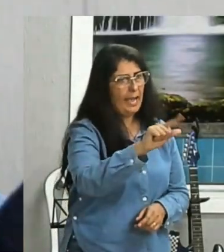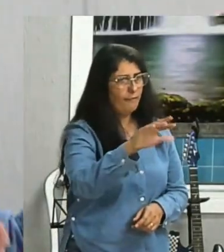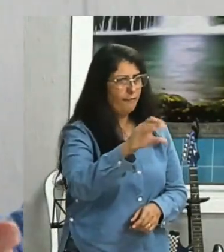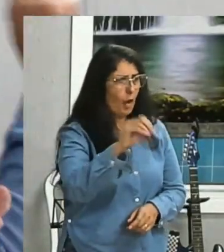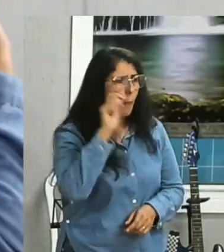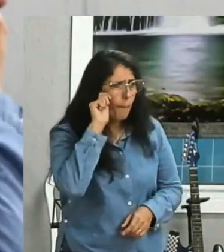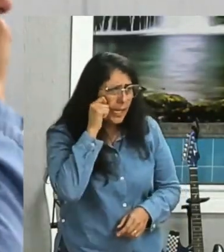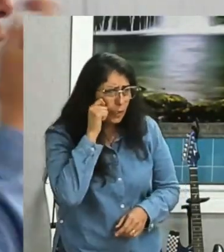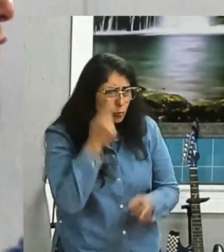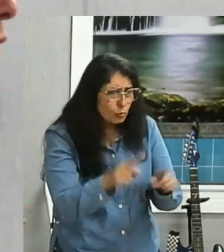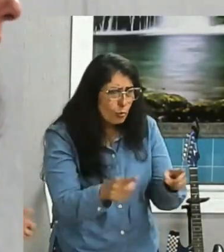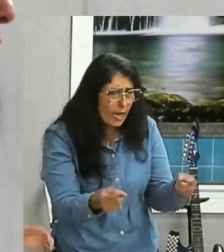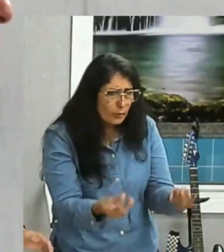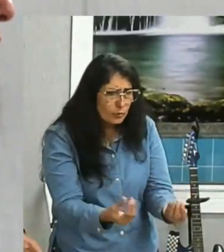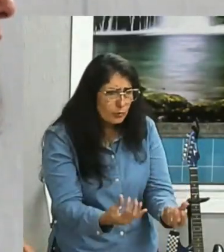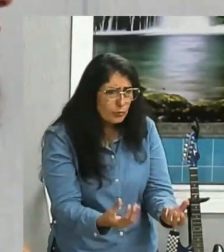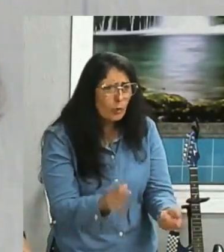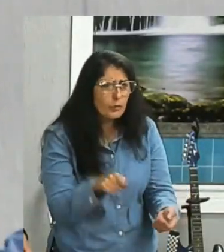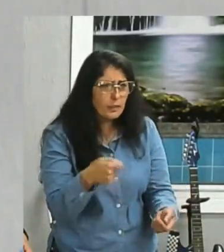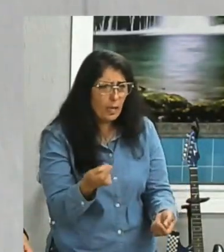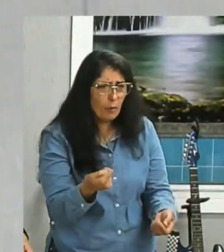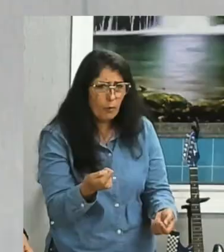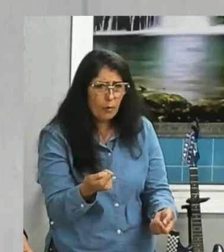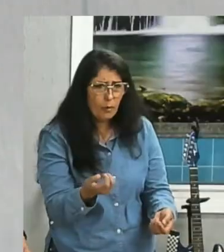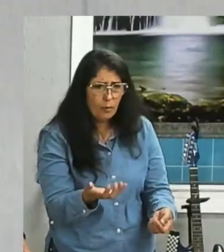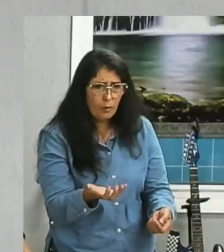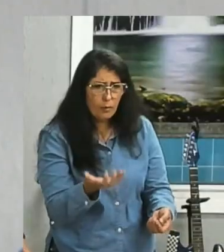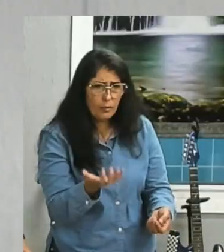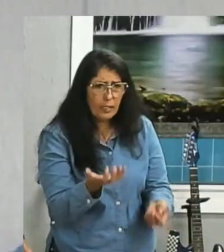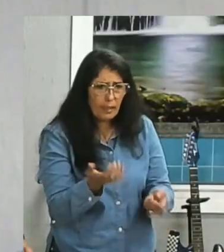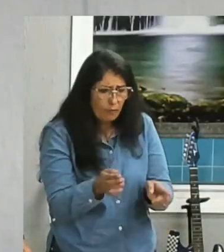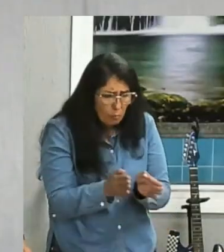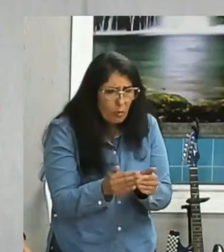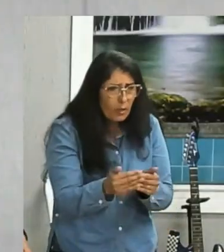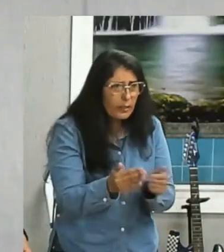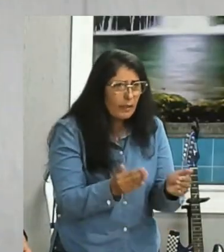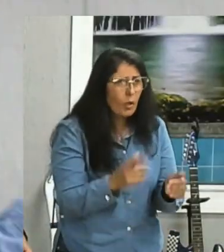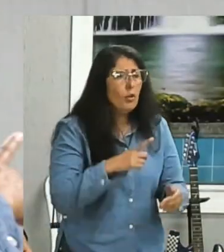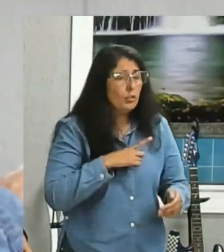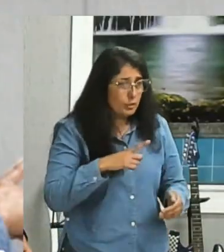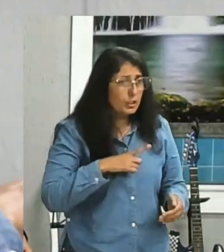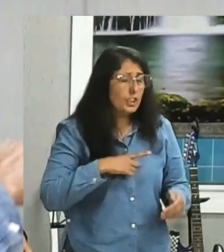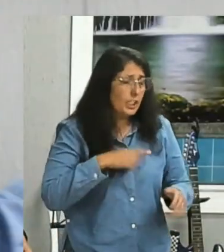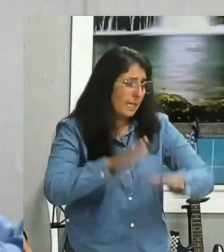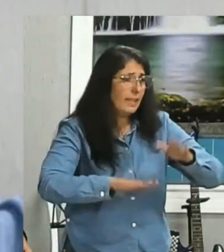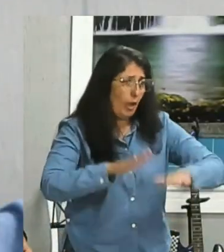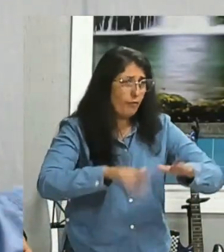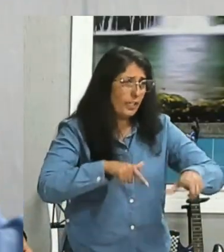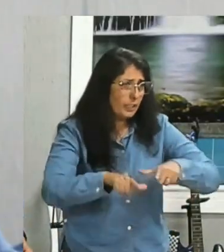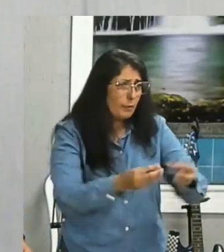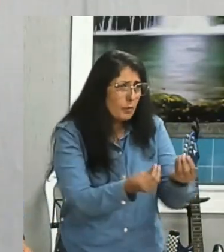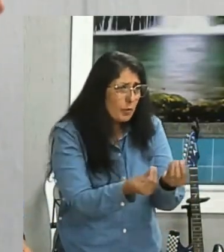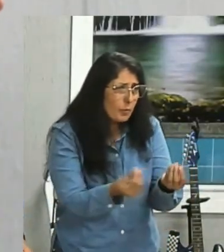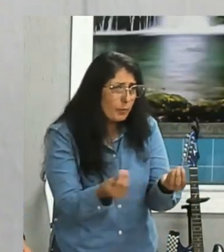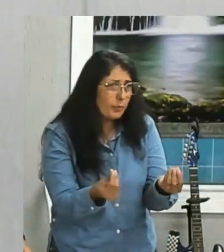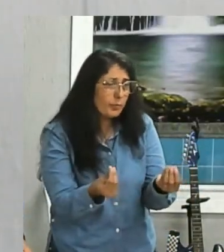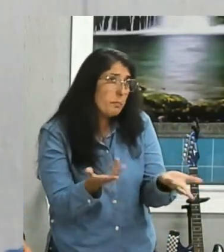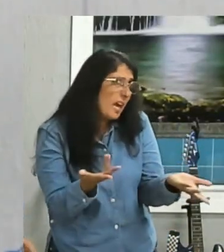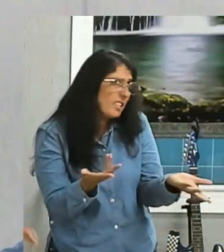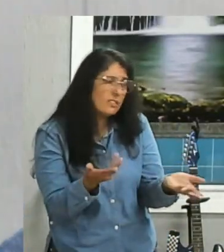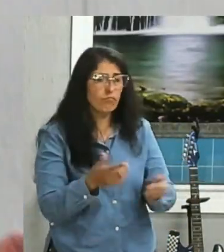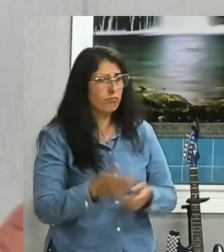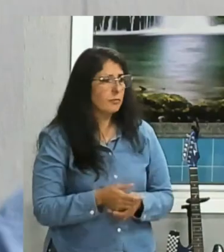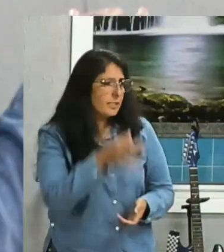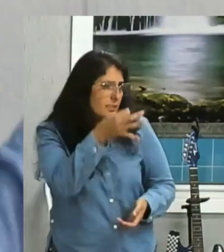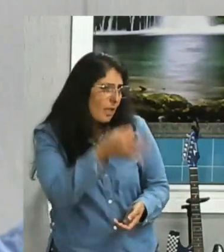uma mina para poder tirar o carvão. Isso não é muito bem estabelecido